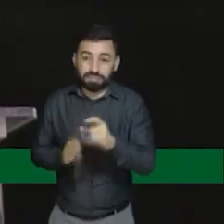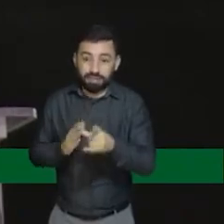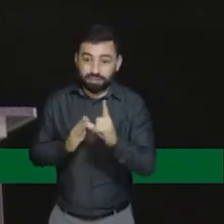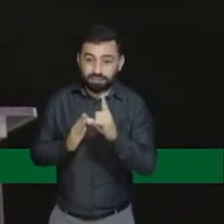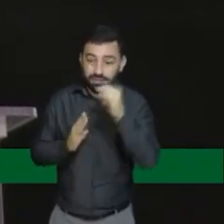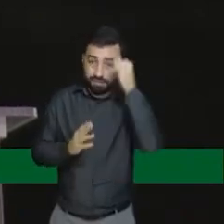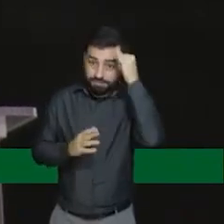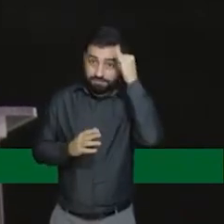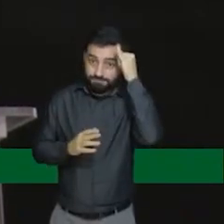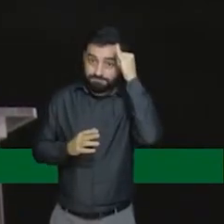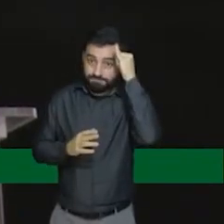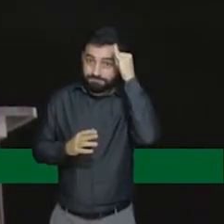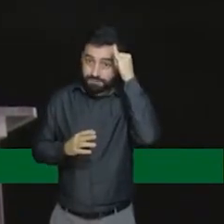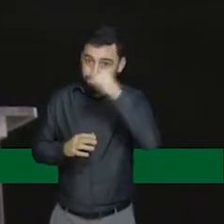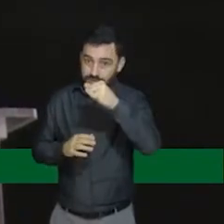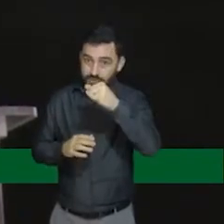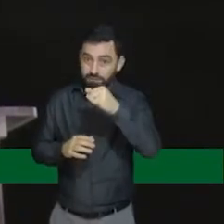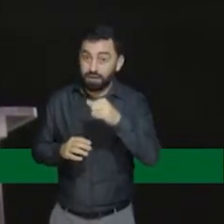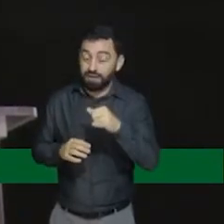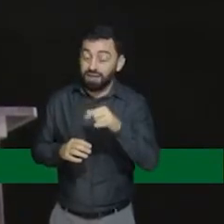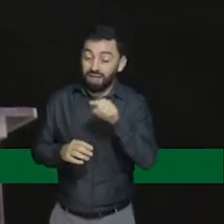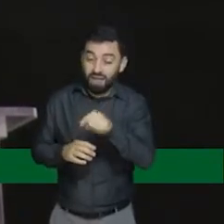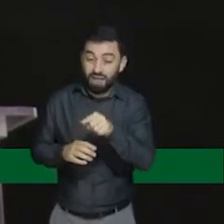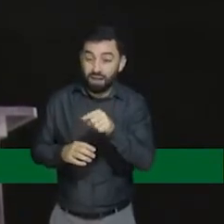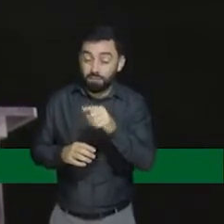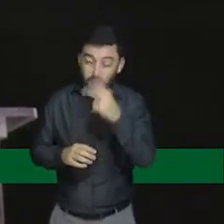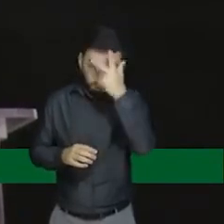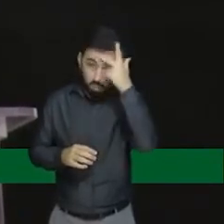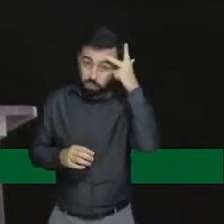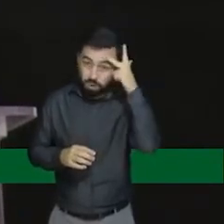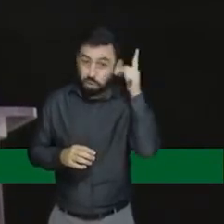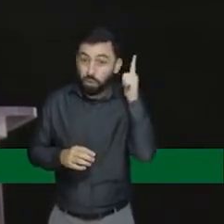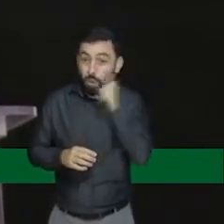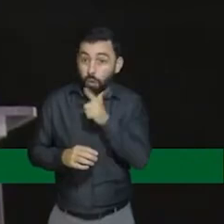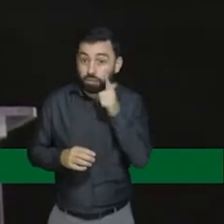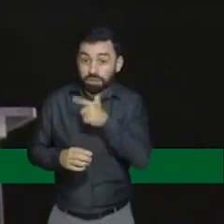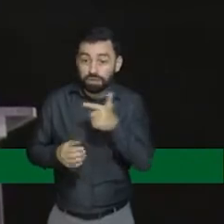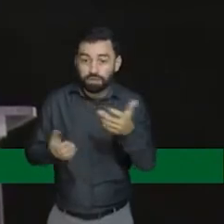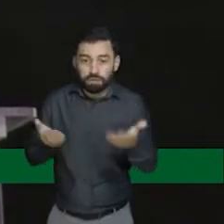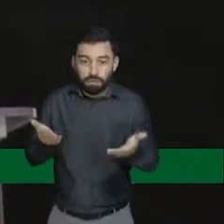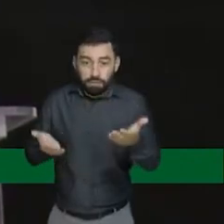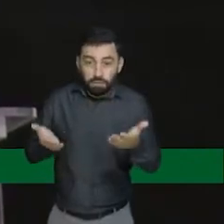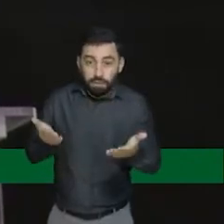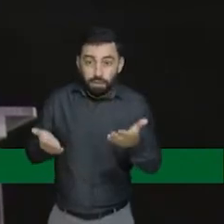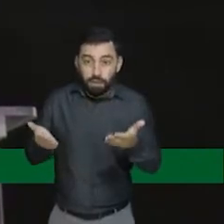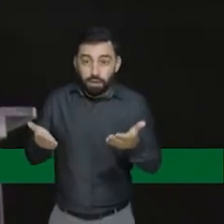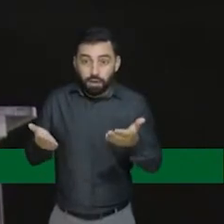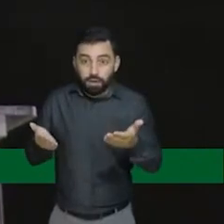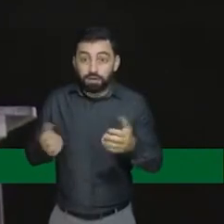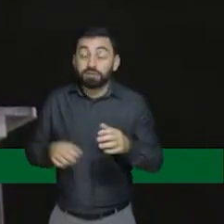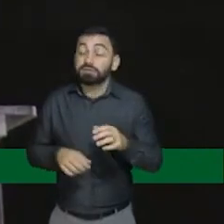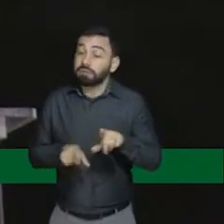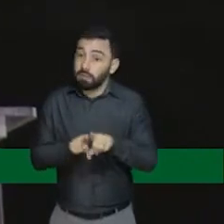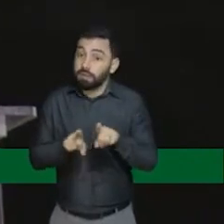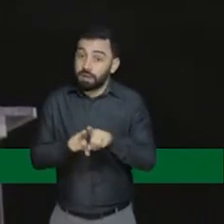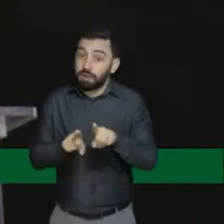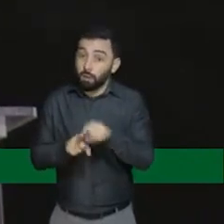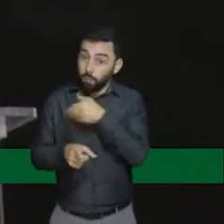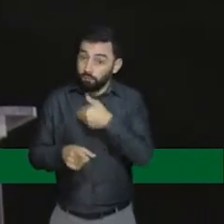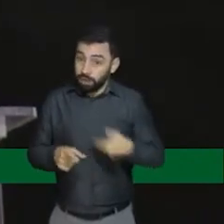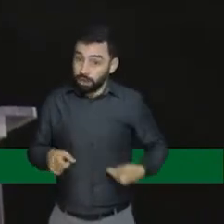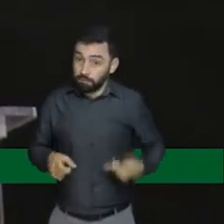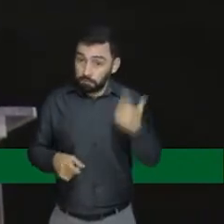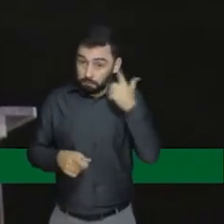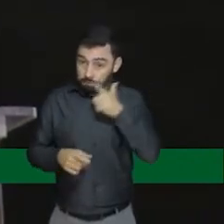previne, a pessoa ela consegue se equilibrar, se manter, e o Estado também ganha com isso.